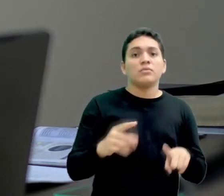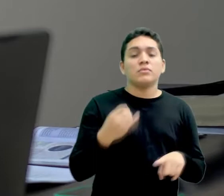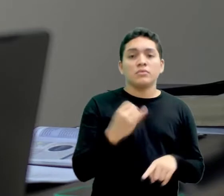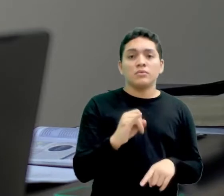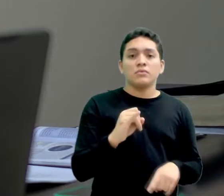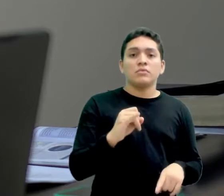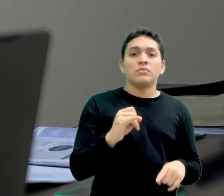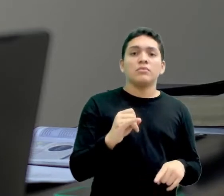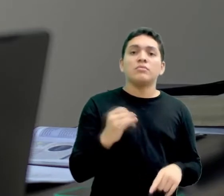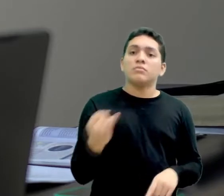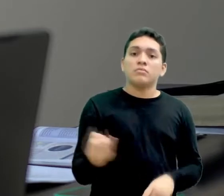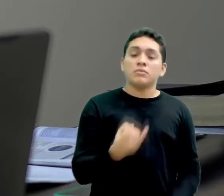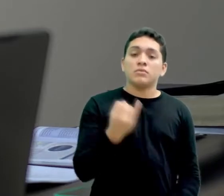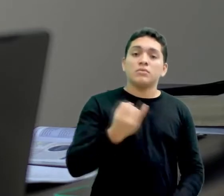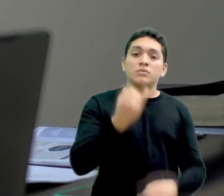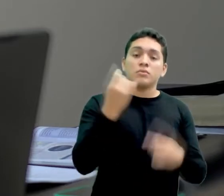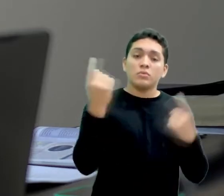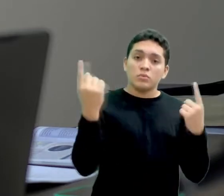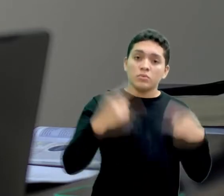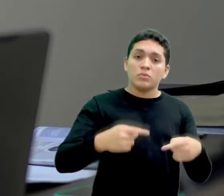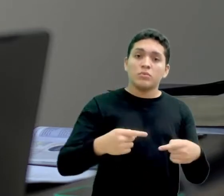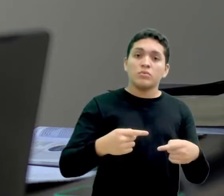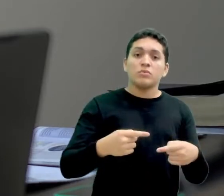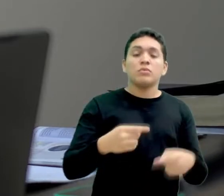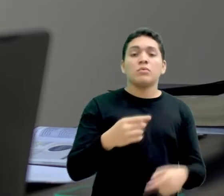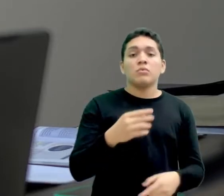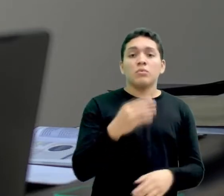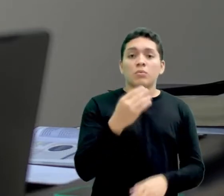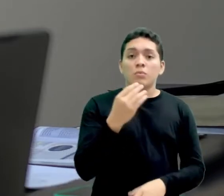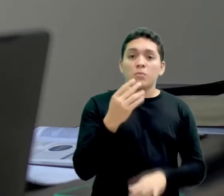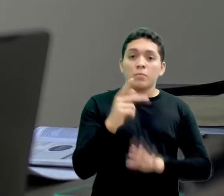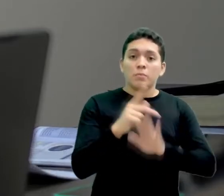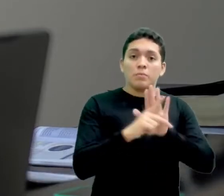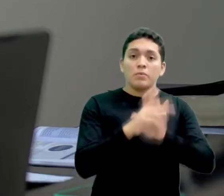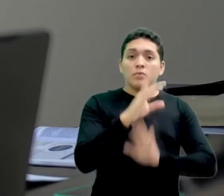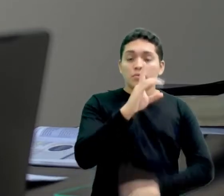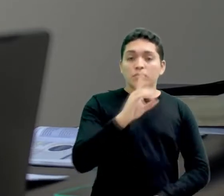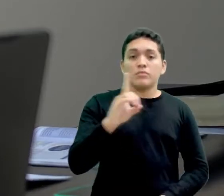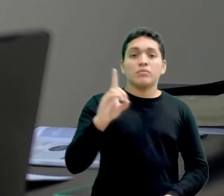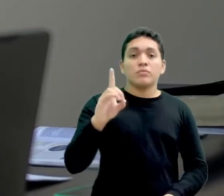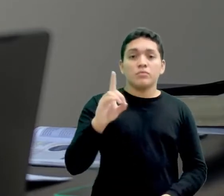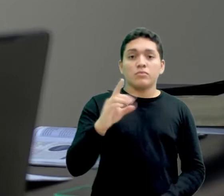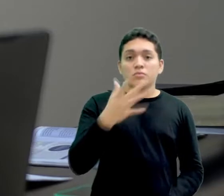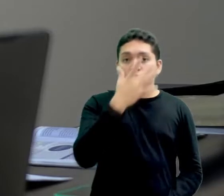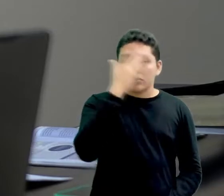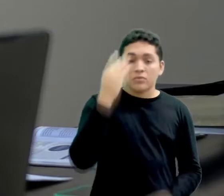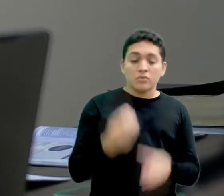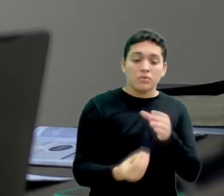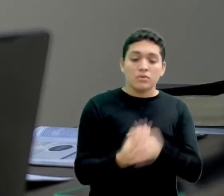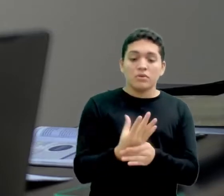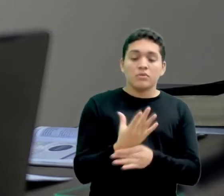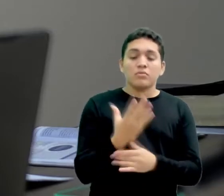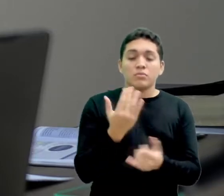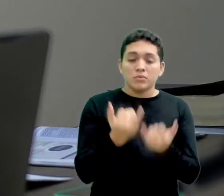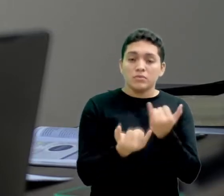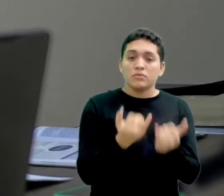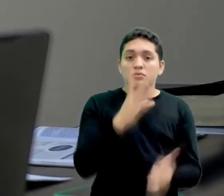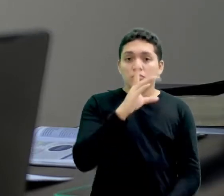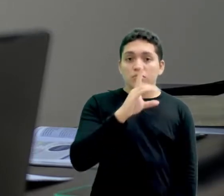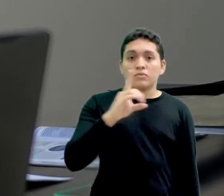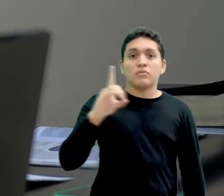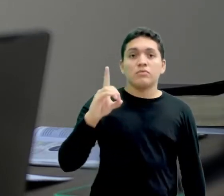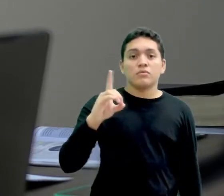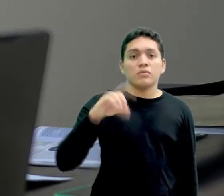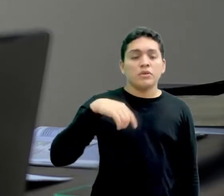contra o próprio Deus, uma vez que o homem, né, foi feito à imagem de Deus. E, irmão André, quando a gente fala de homicídio, né, não tem como a gente